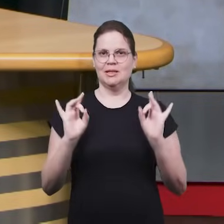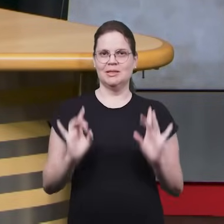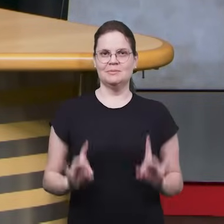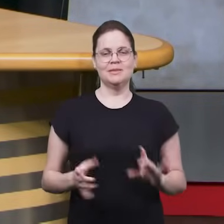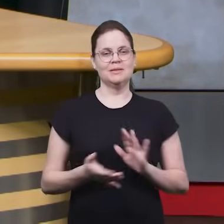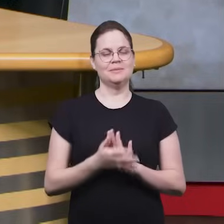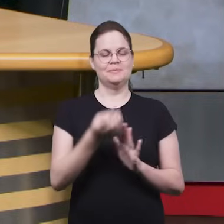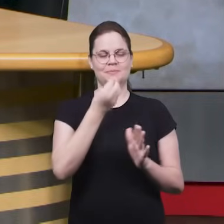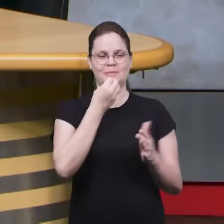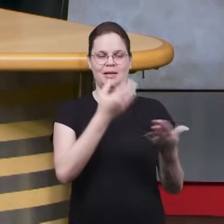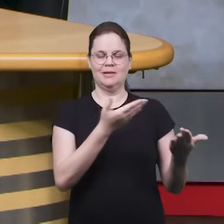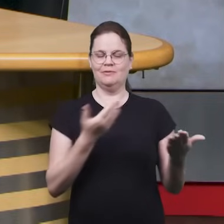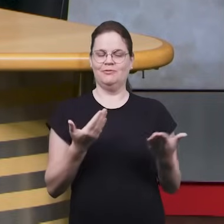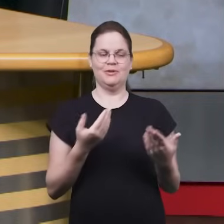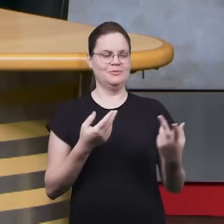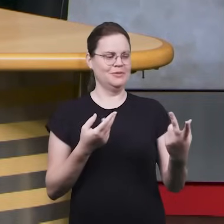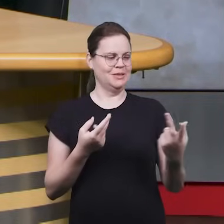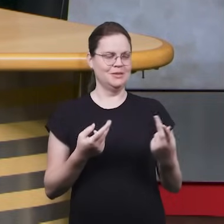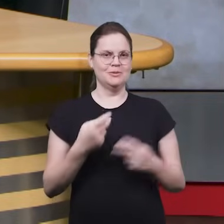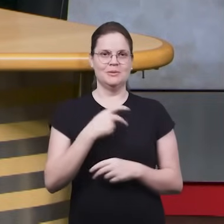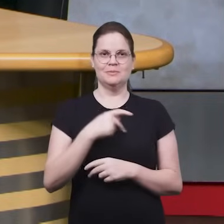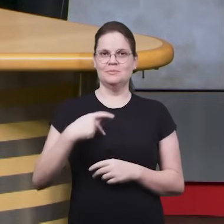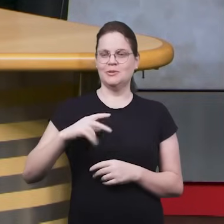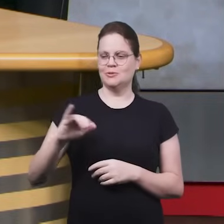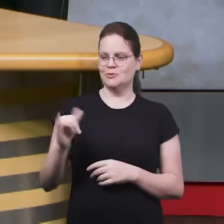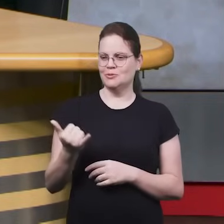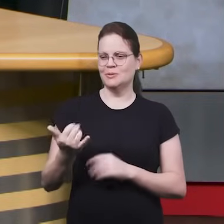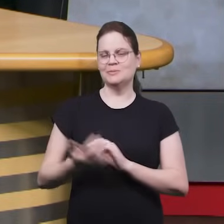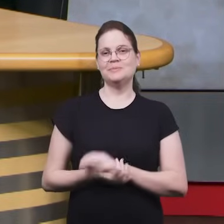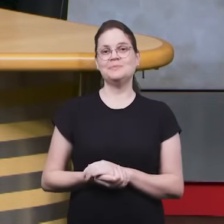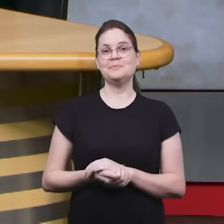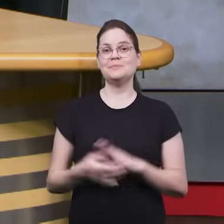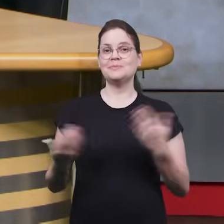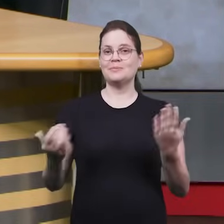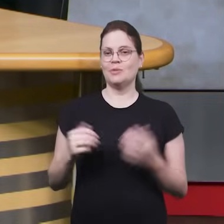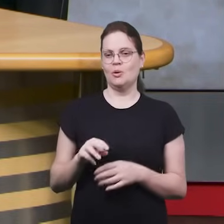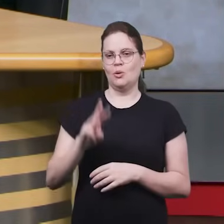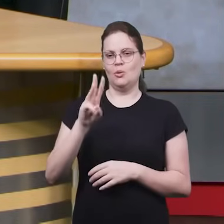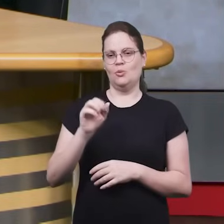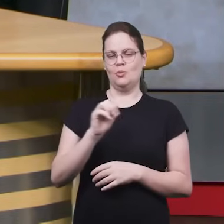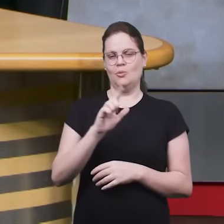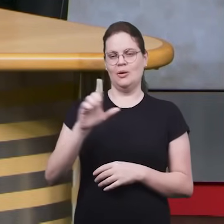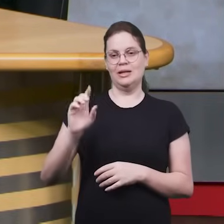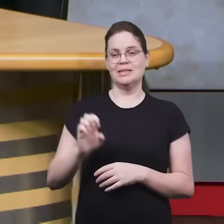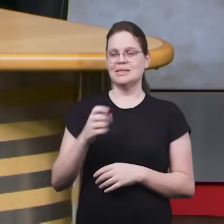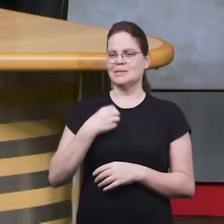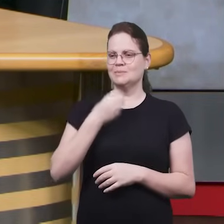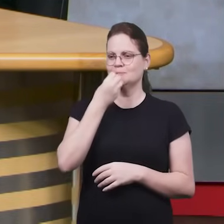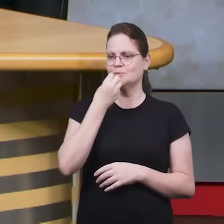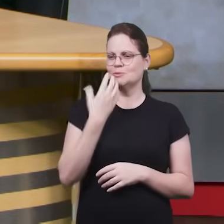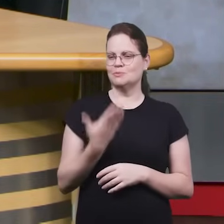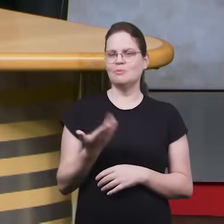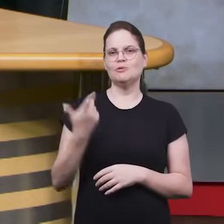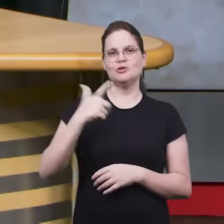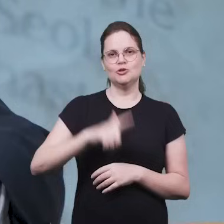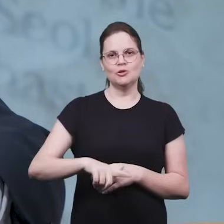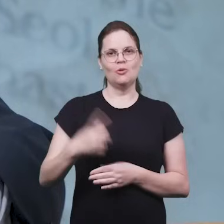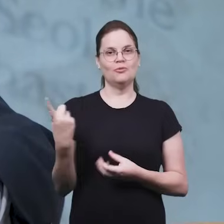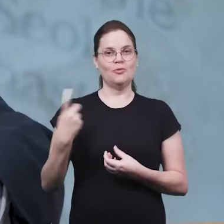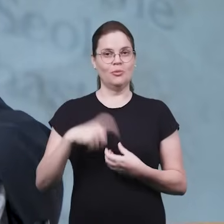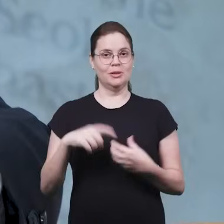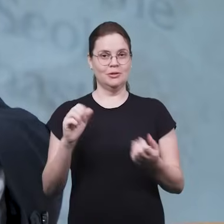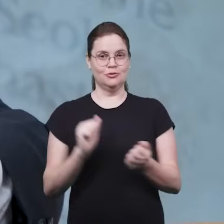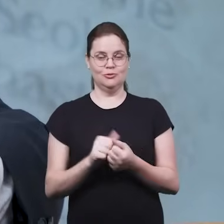especial. Sejam todos bem-vindos, pastor João. Wallace, muito obrigado, bom estar aqui novamente com você, bom estar aqui novamente com